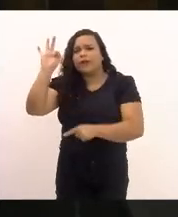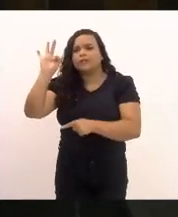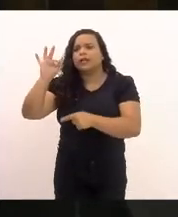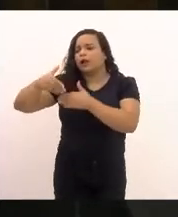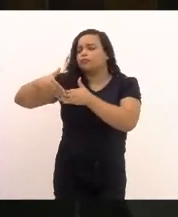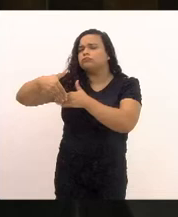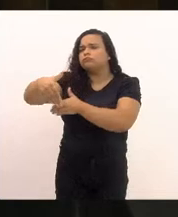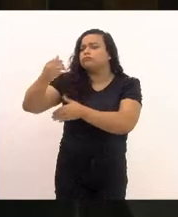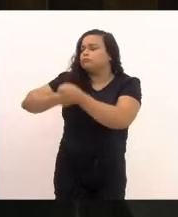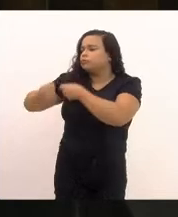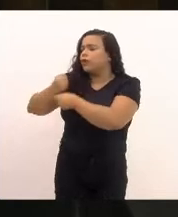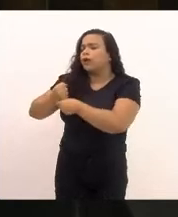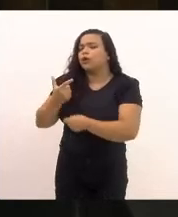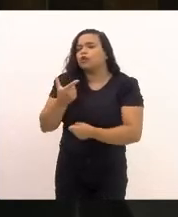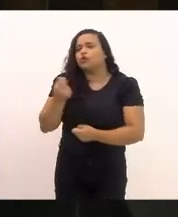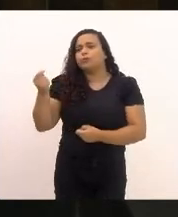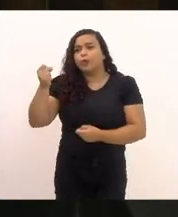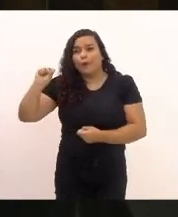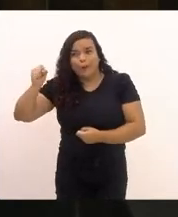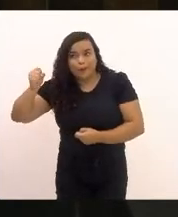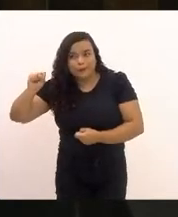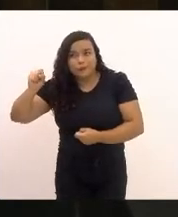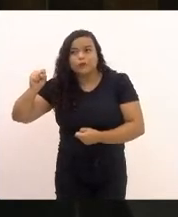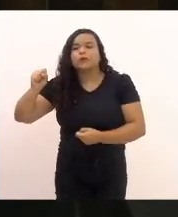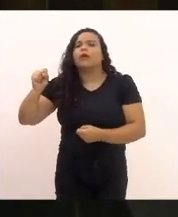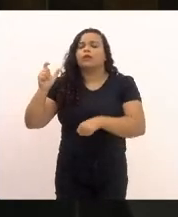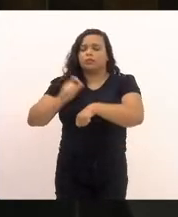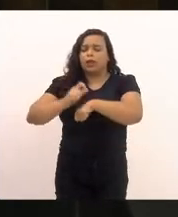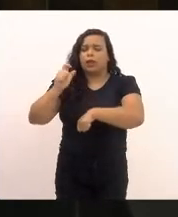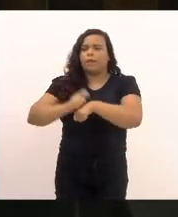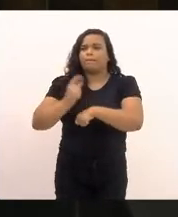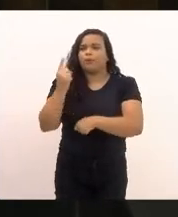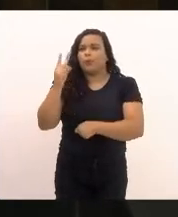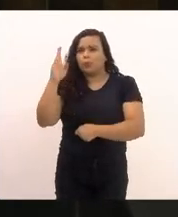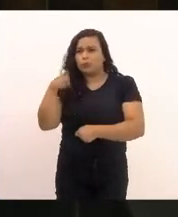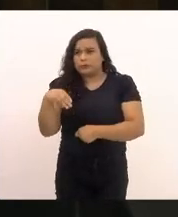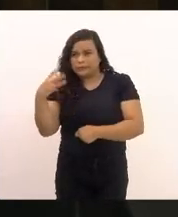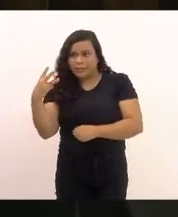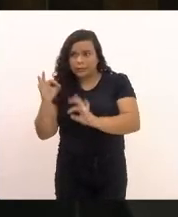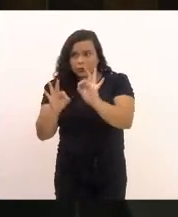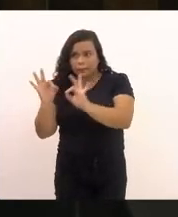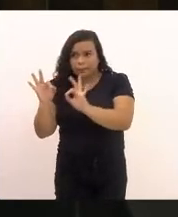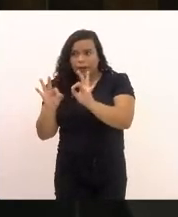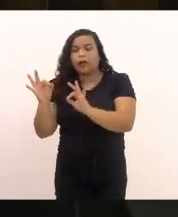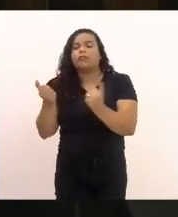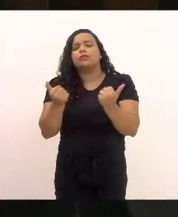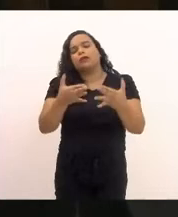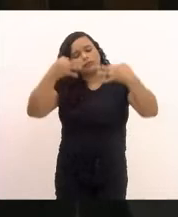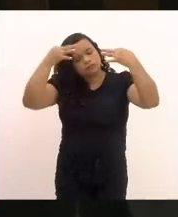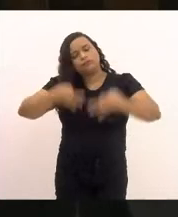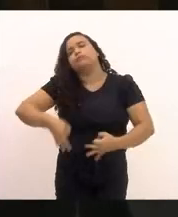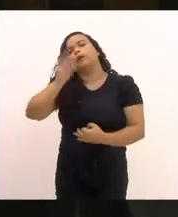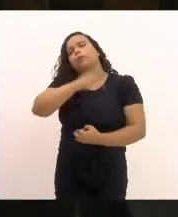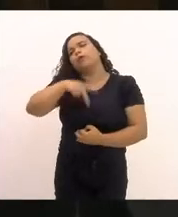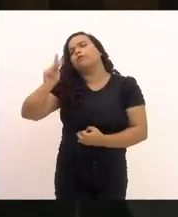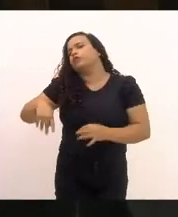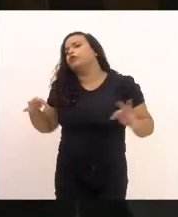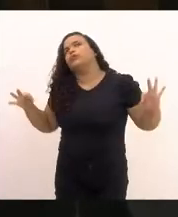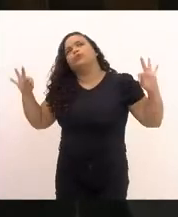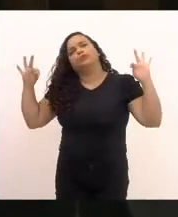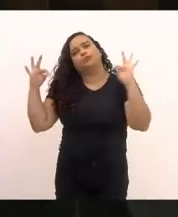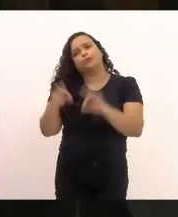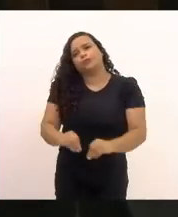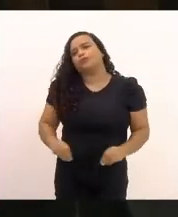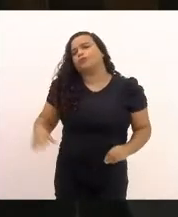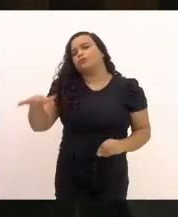desde 2008, que o tempo de um terço para planejamento seja assegurado a todos os professores e professoras da